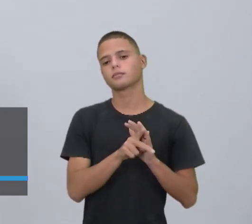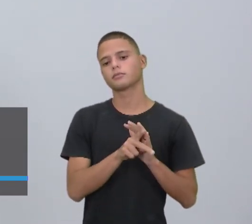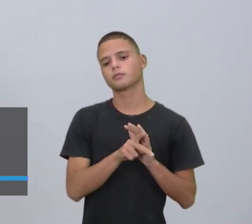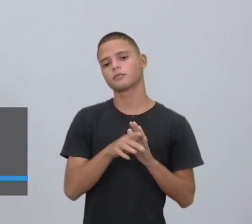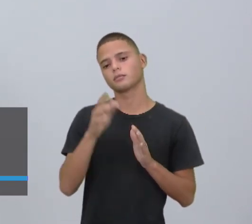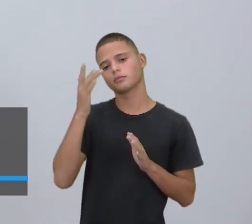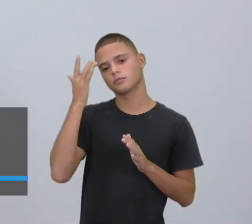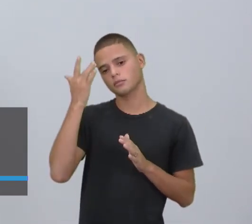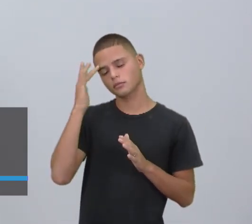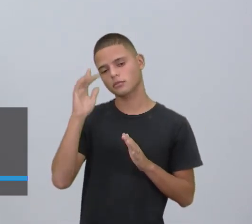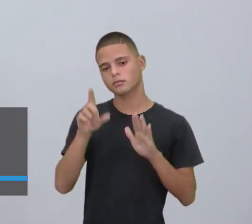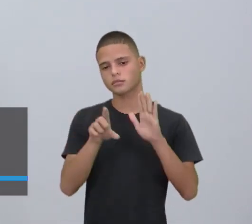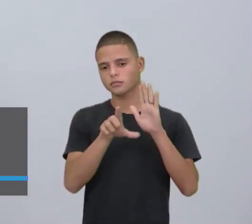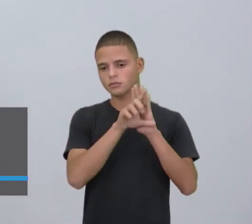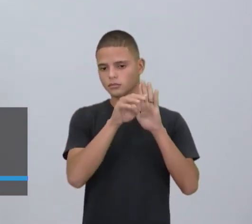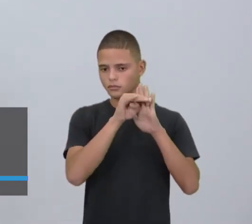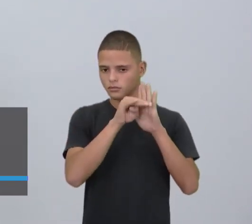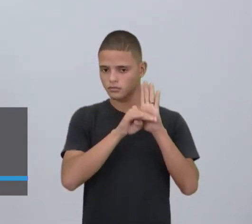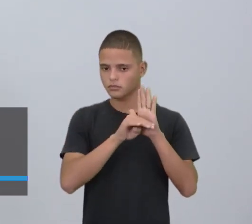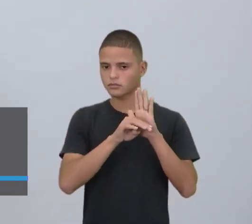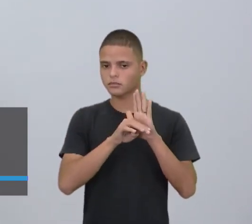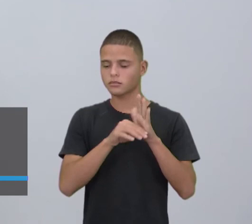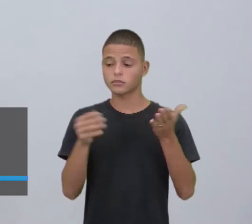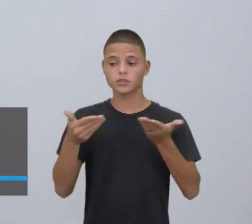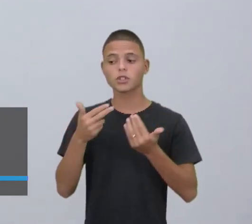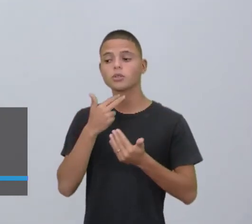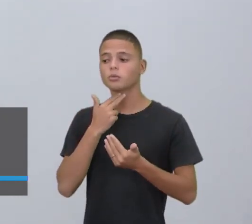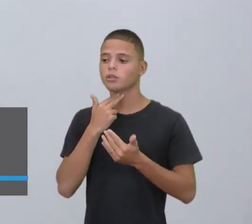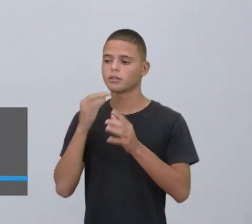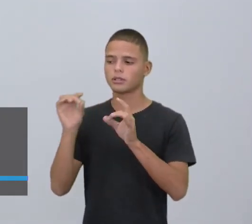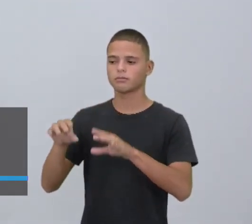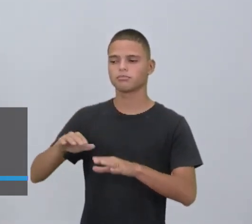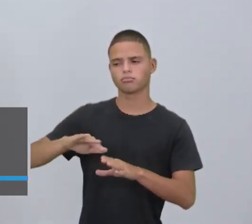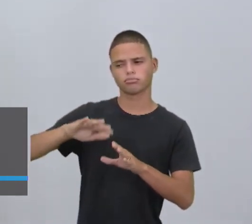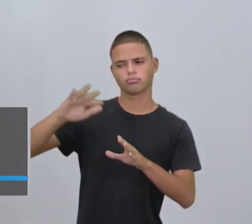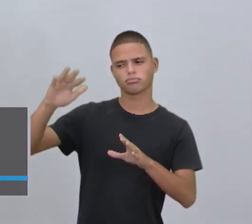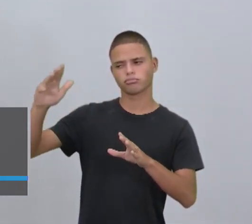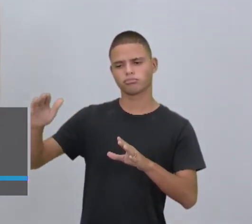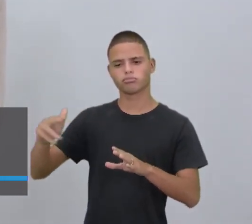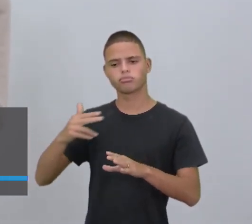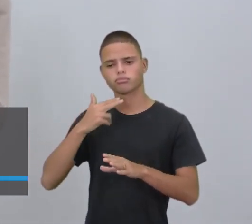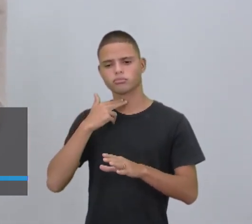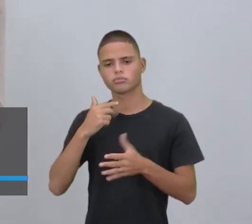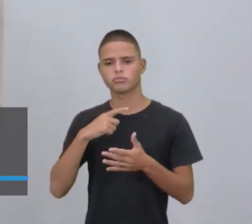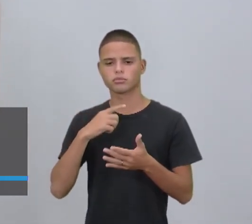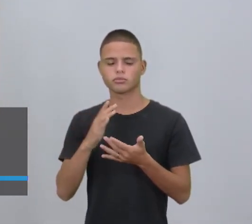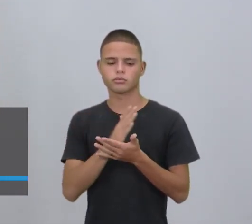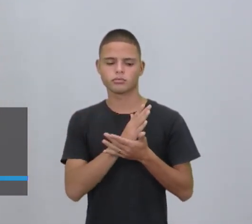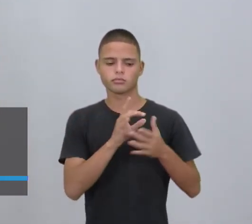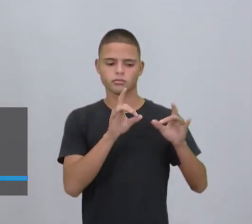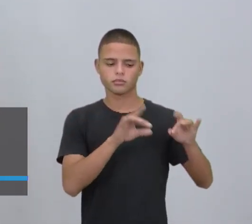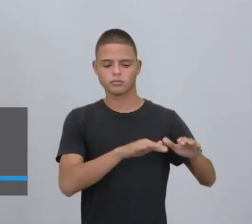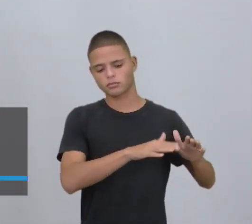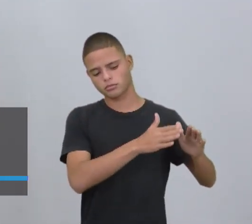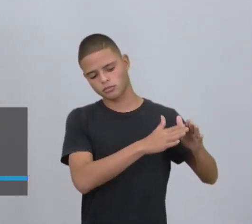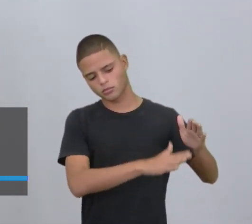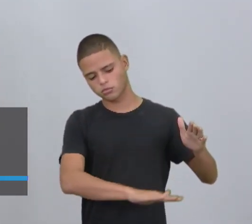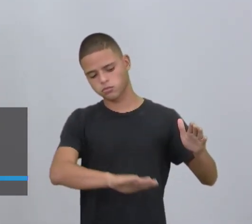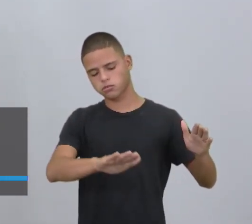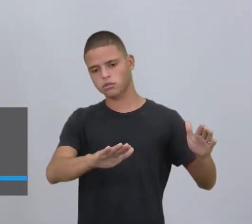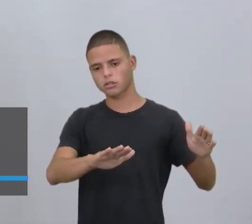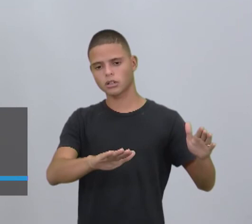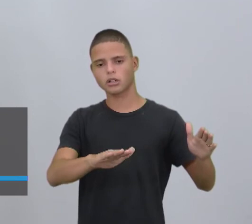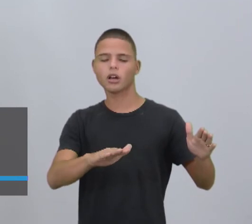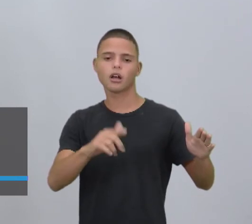política até que extingue a questão de lixão. Hoje em dia não pode ter mais lixão. Então, a gente tem os aterros, né? E nos aterros